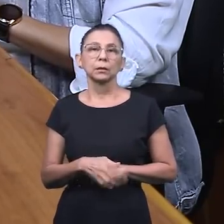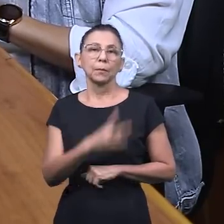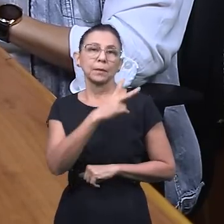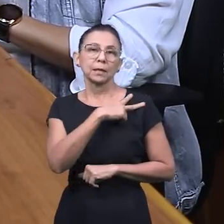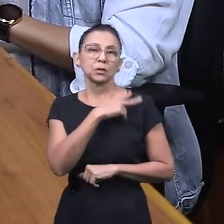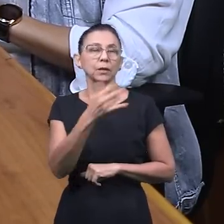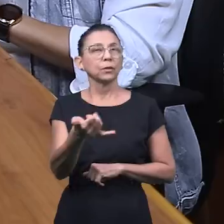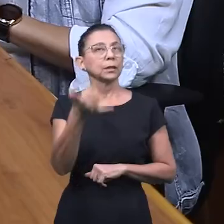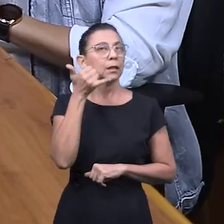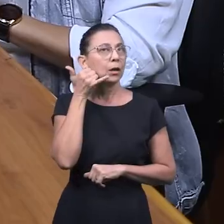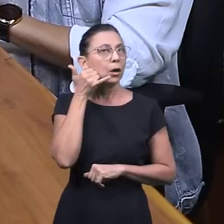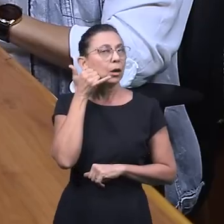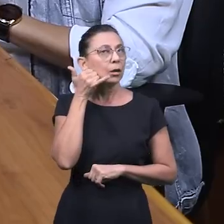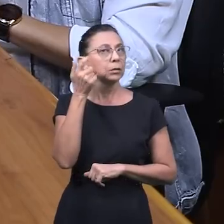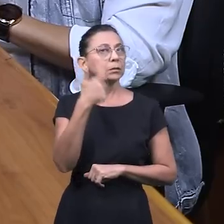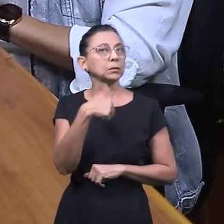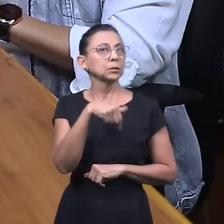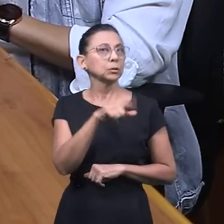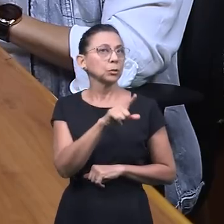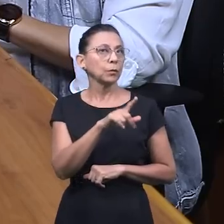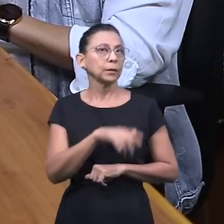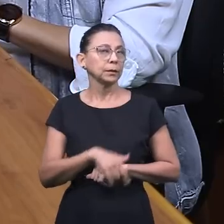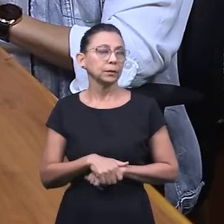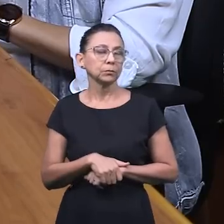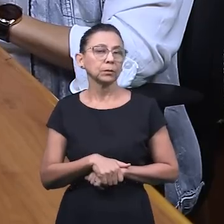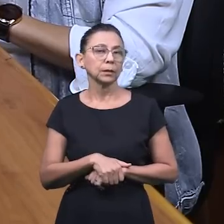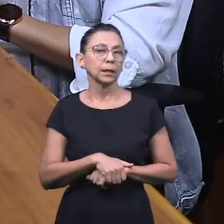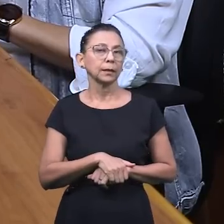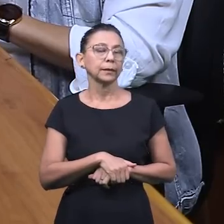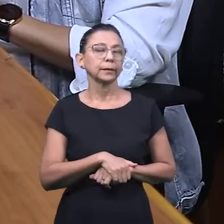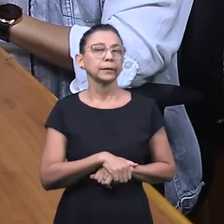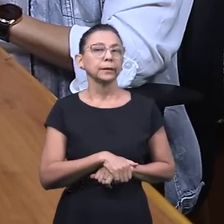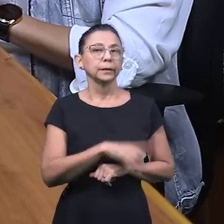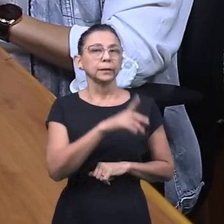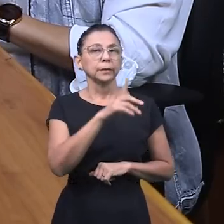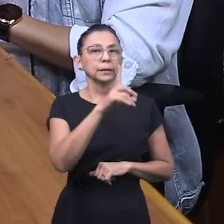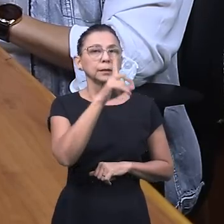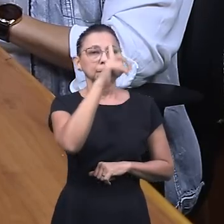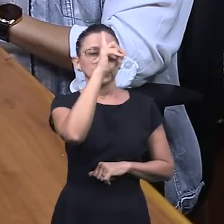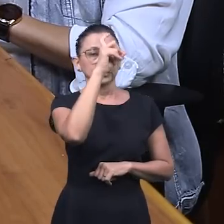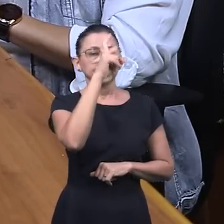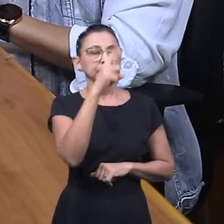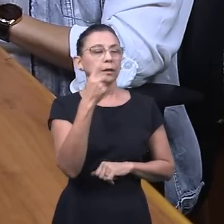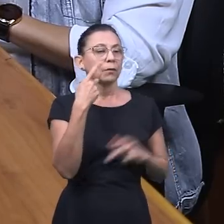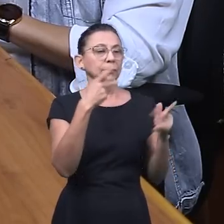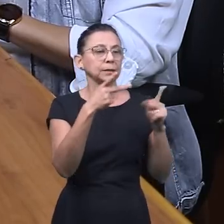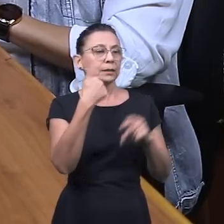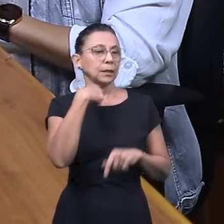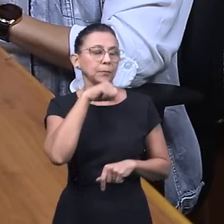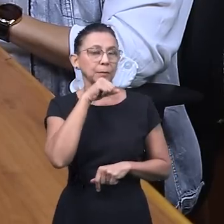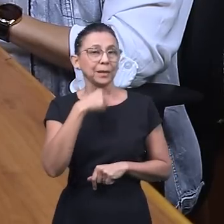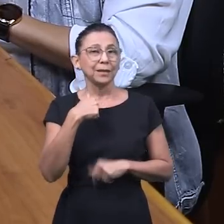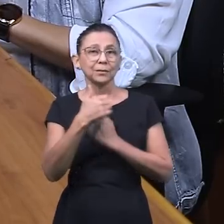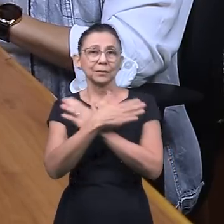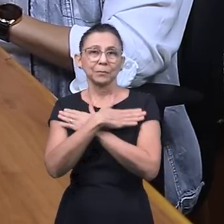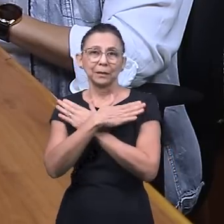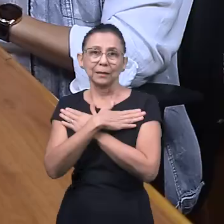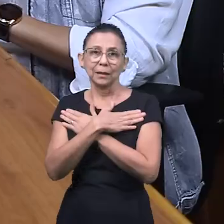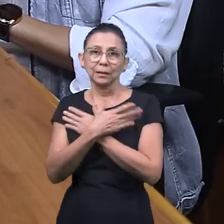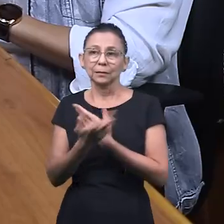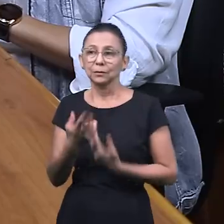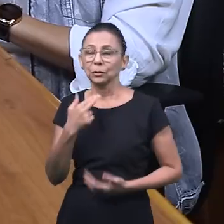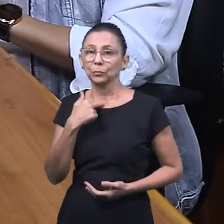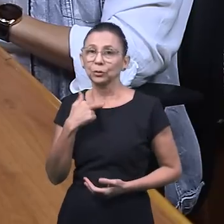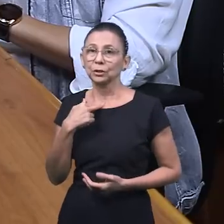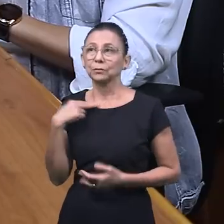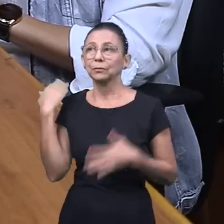indo, vou ficar 1 mês fora. E perder o meu emprego também. Mas eu agi naquilo que Deus me falou. Eu fiquei